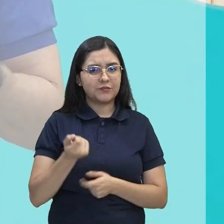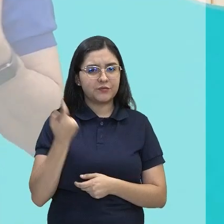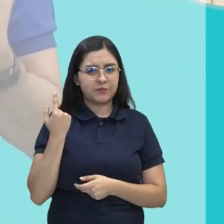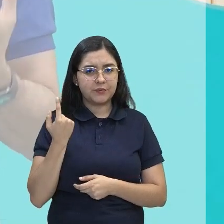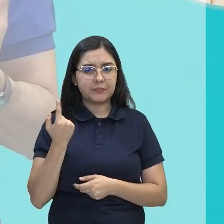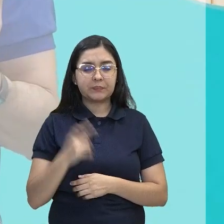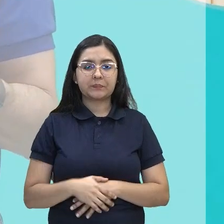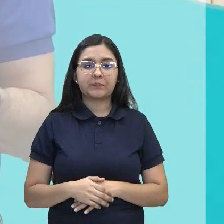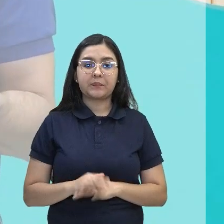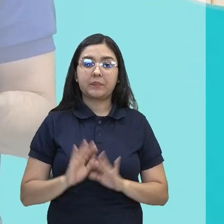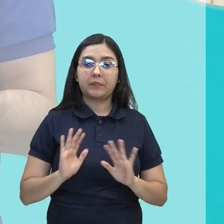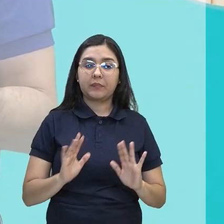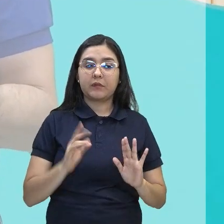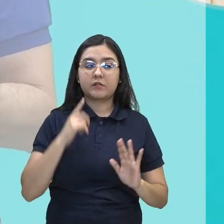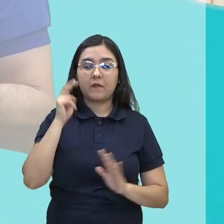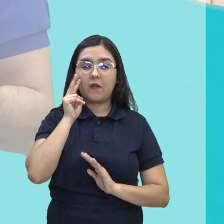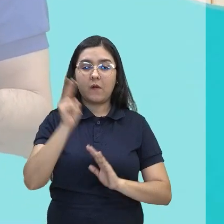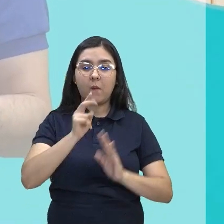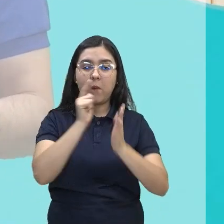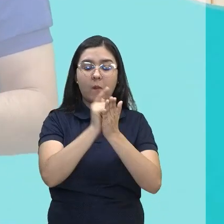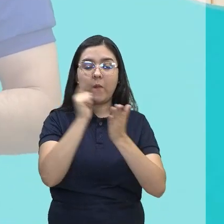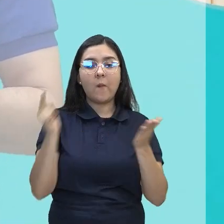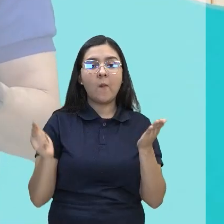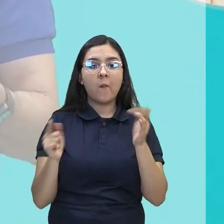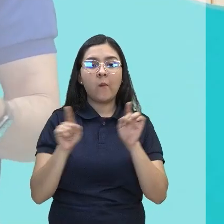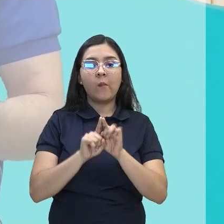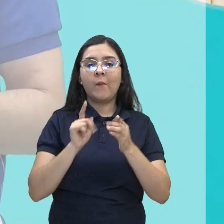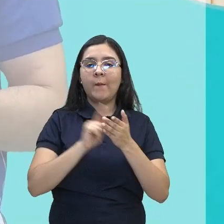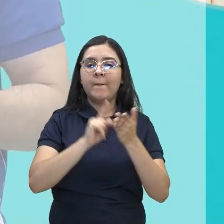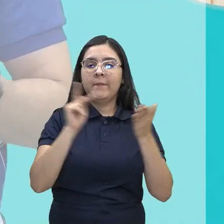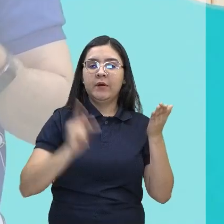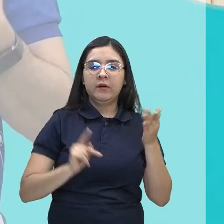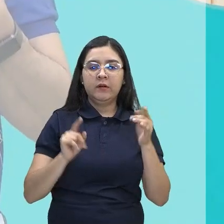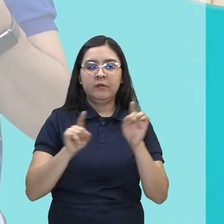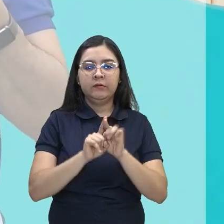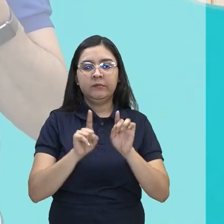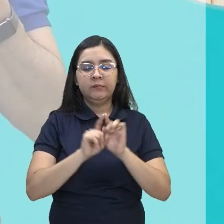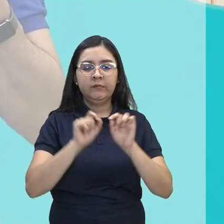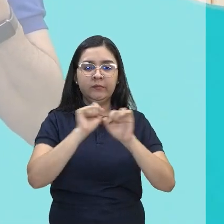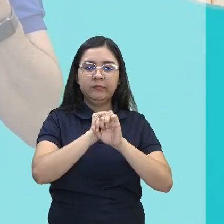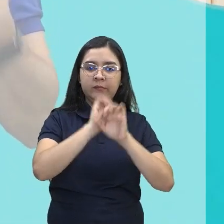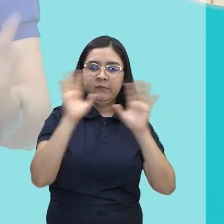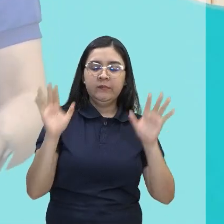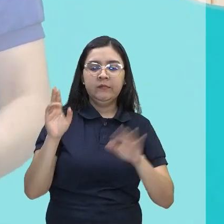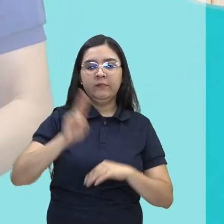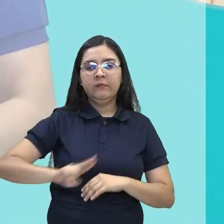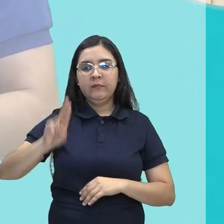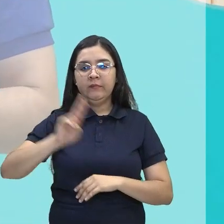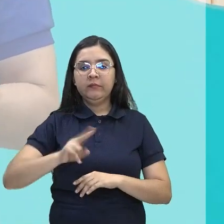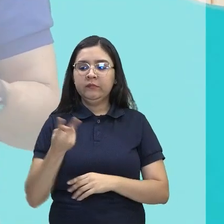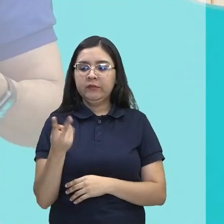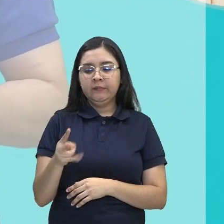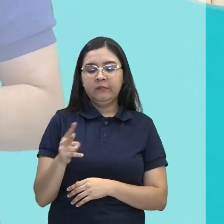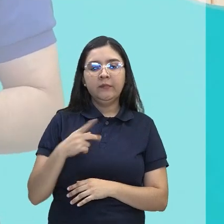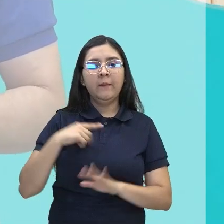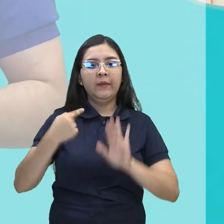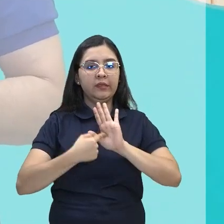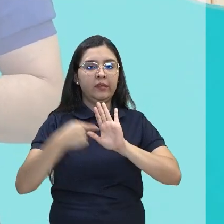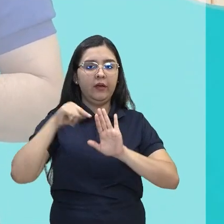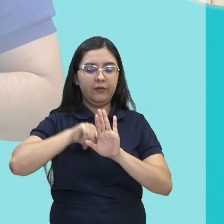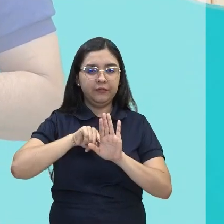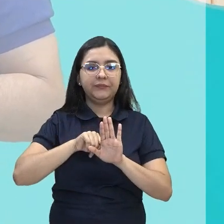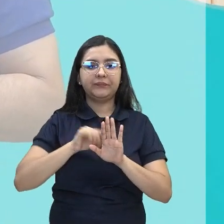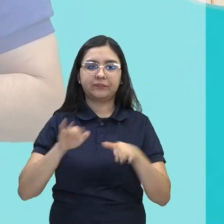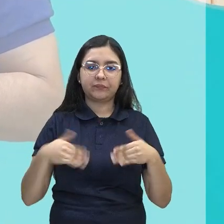tá? Quando você vê uma notícia de jornal escrita de uma forma poética, então não está muito claro, utilizando ambiguidades, metáforas e